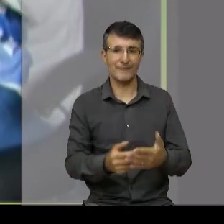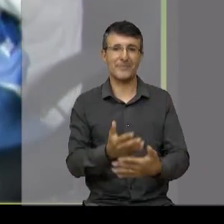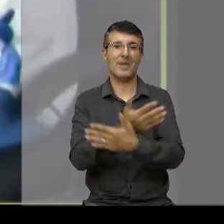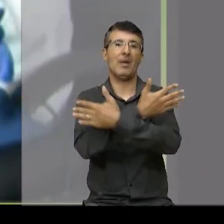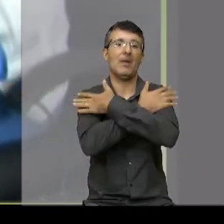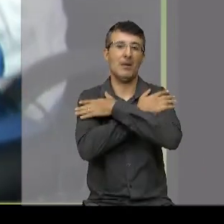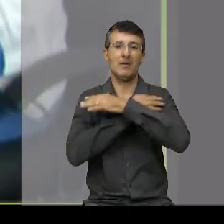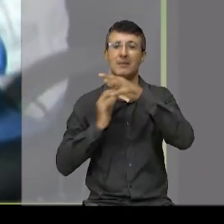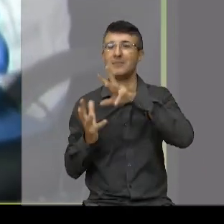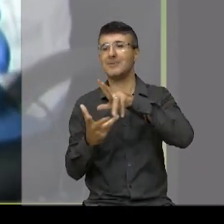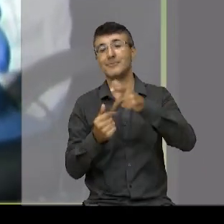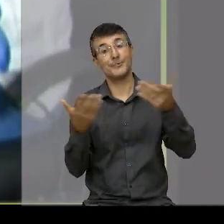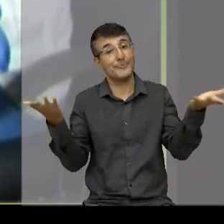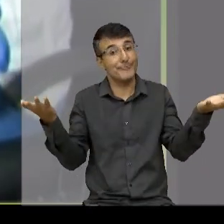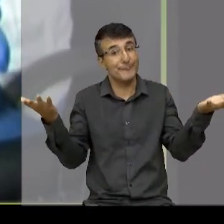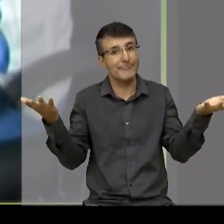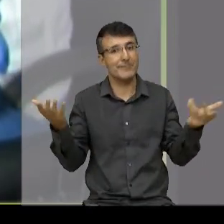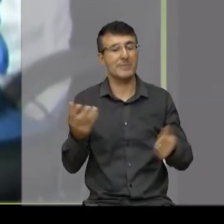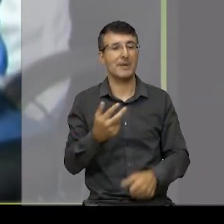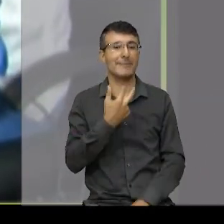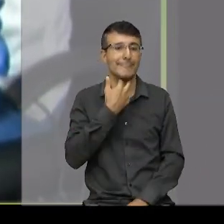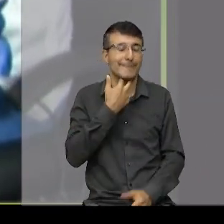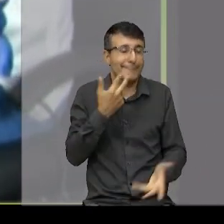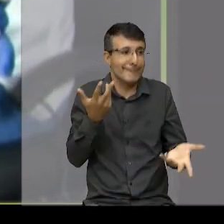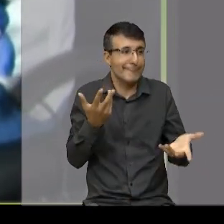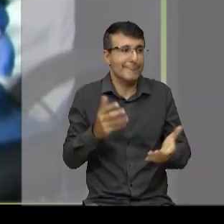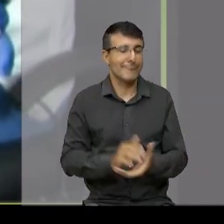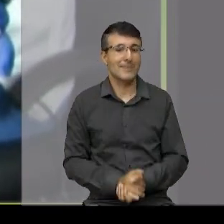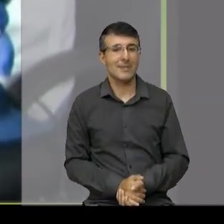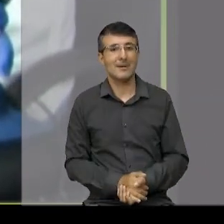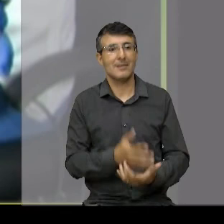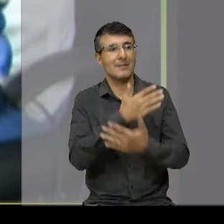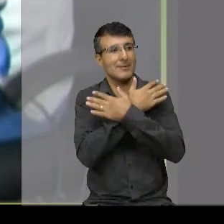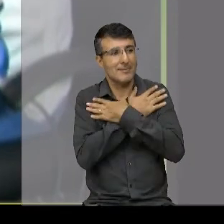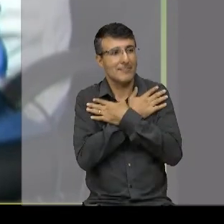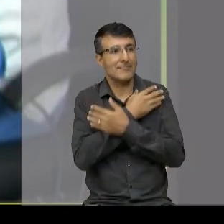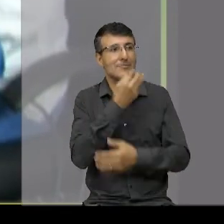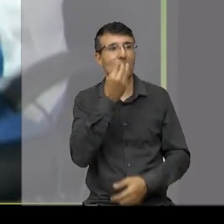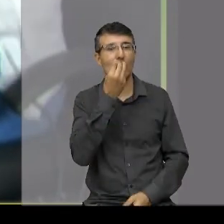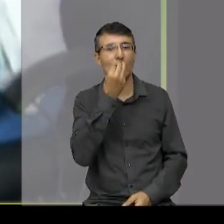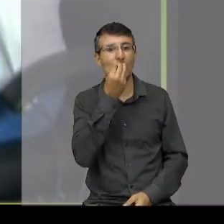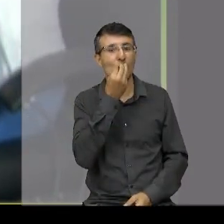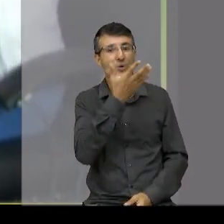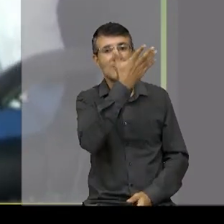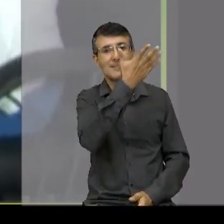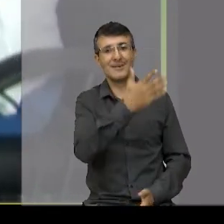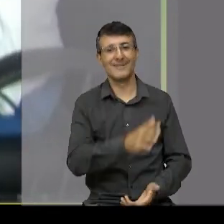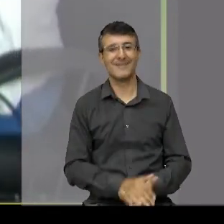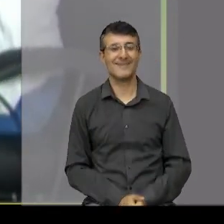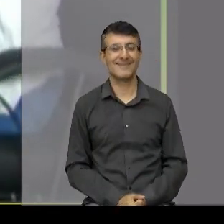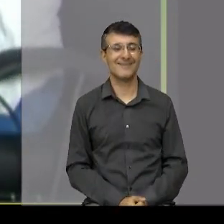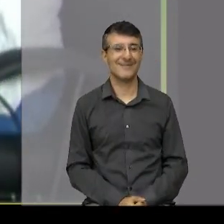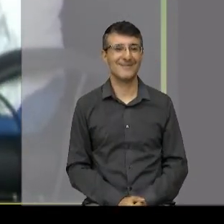né? Obrigadão, um beijo no coração de vocês. E feliz mês das mulheres.